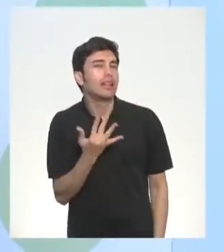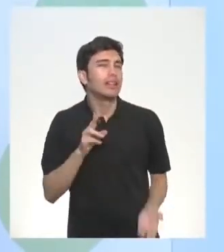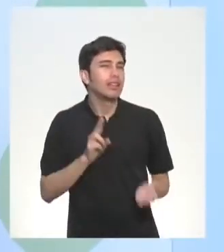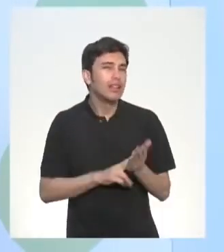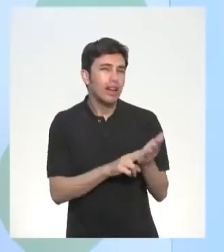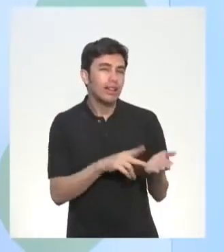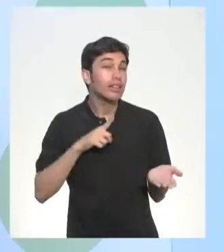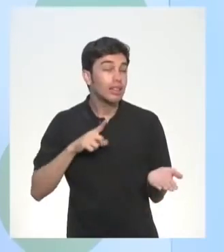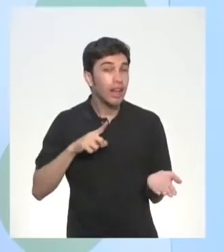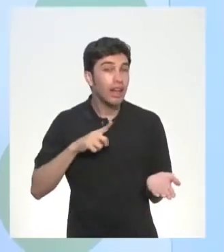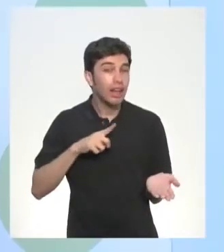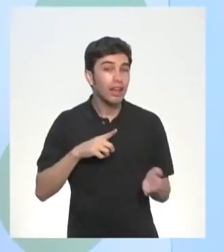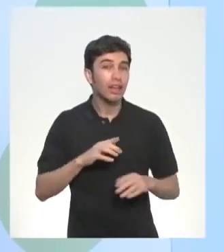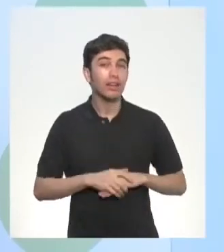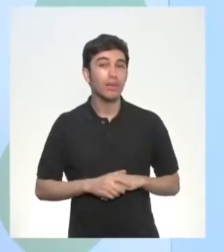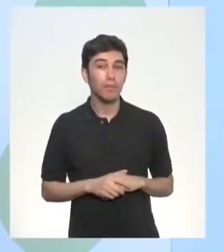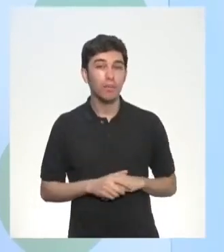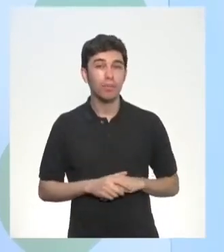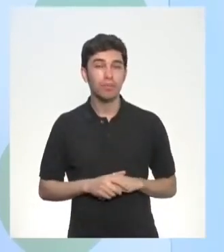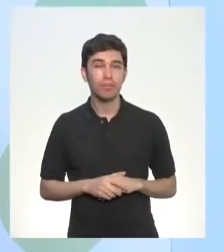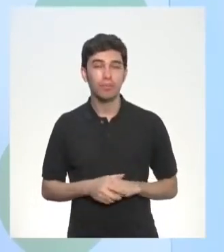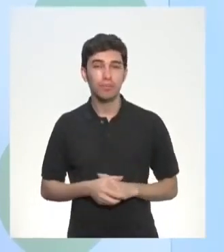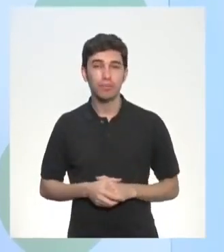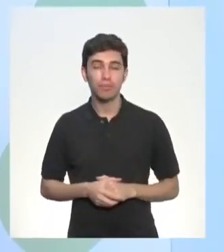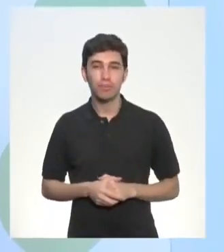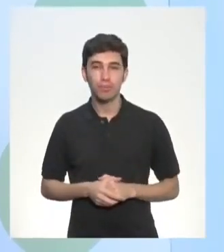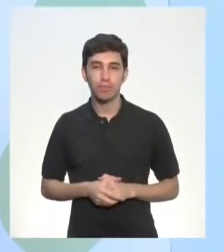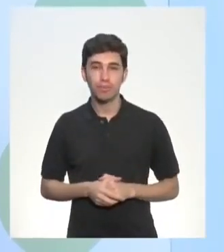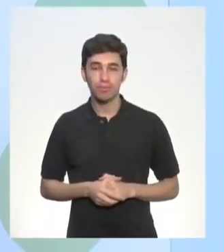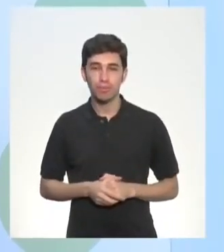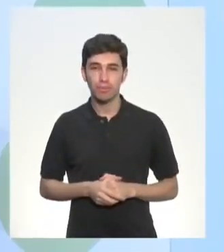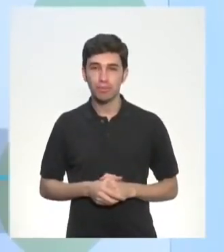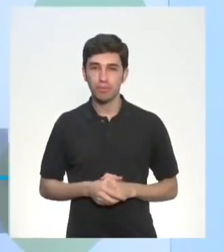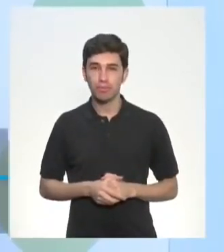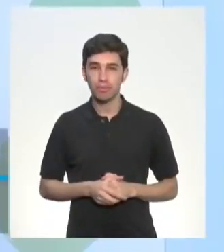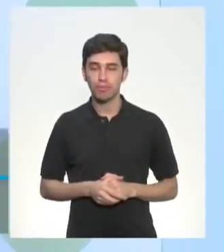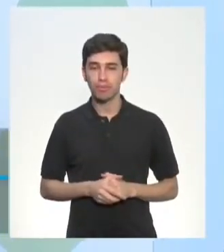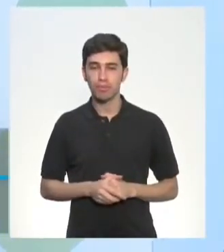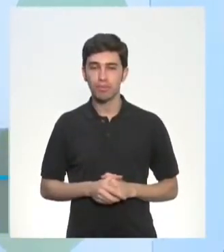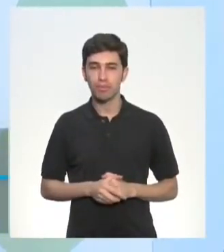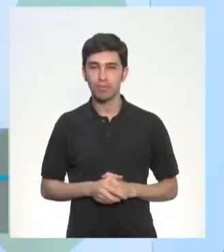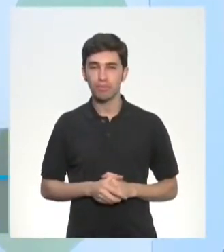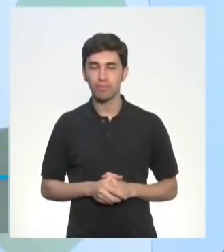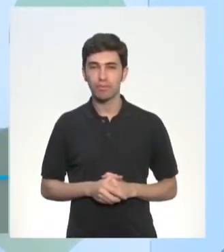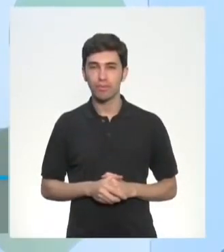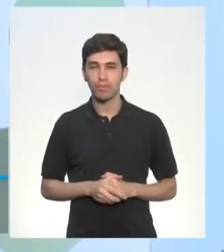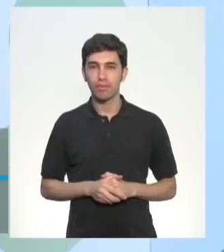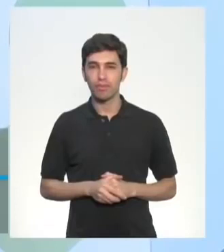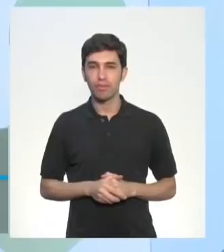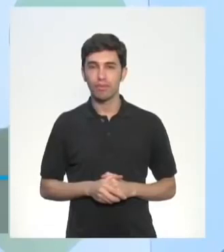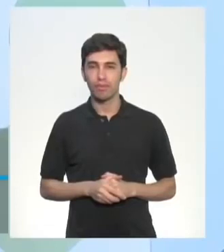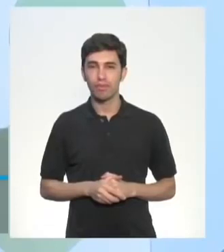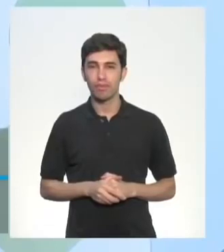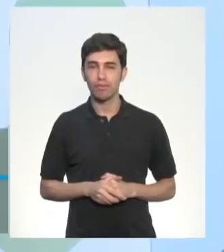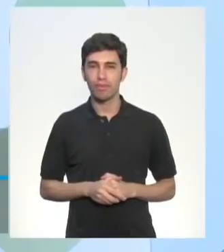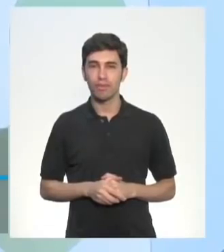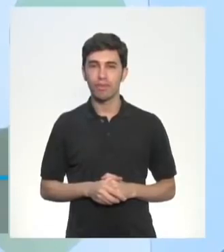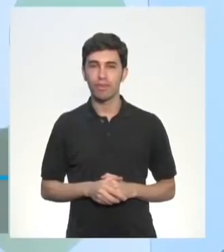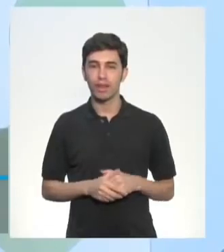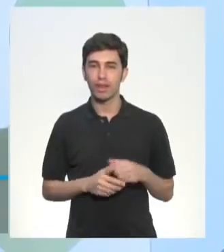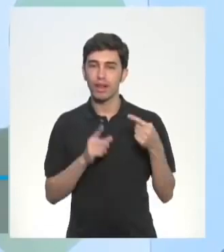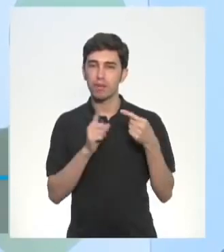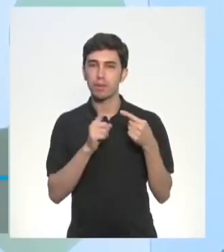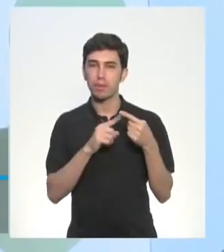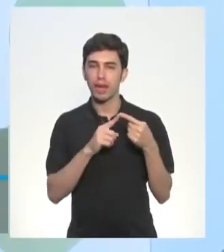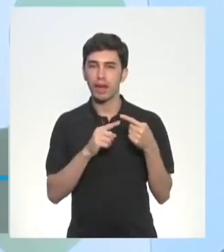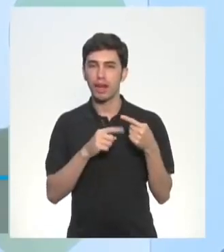como é que fala? Desculpe. Que há solicitação ou reclamação por parte do autor, tá? Primeira a resposta é qual foi a carta pessoal e como